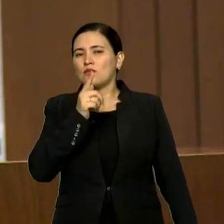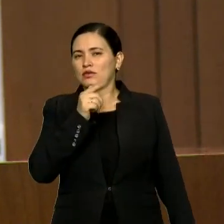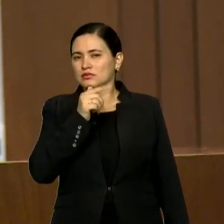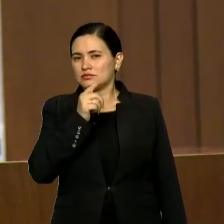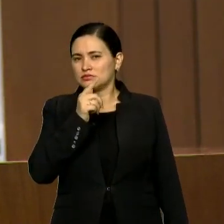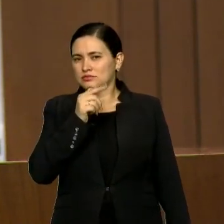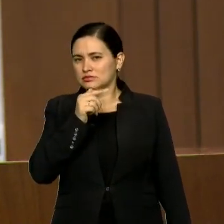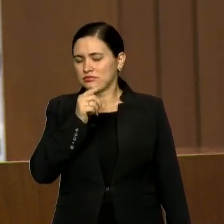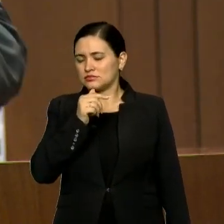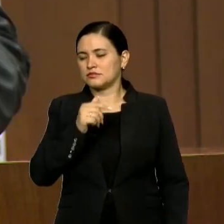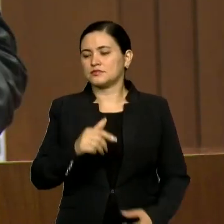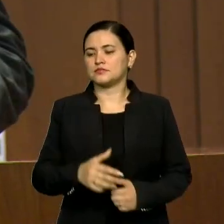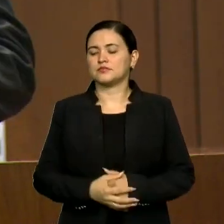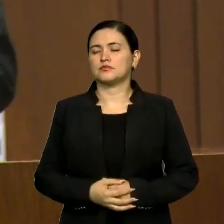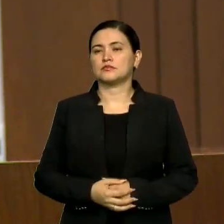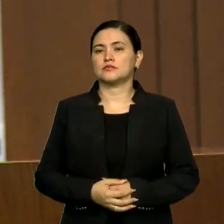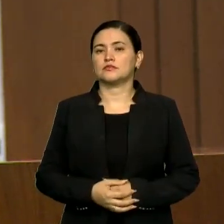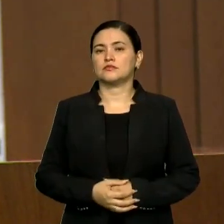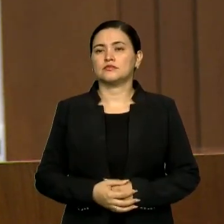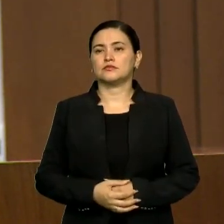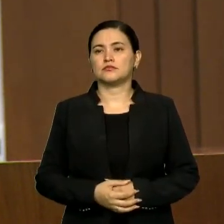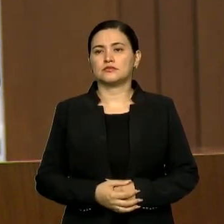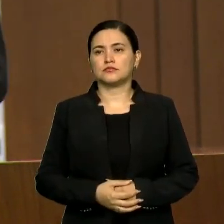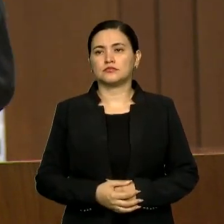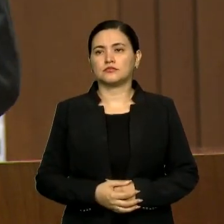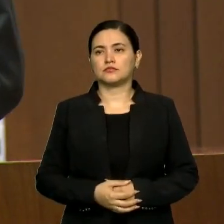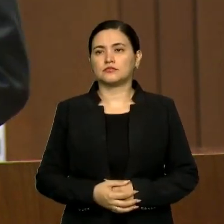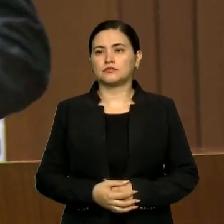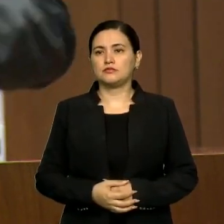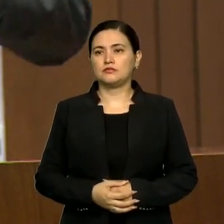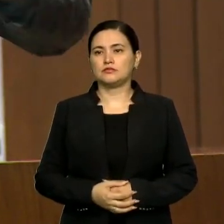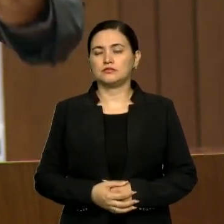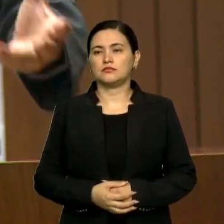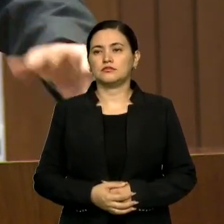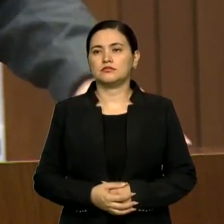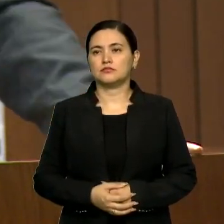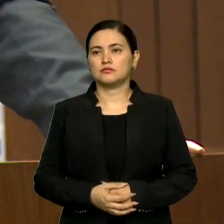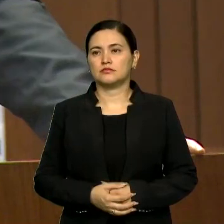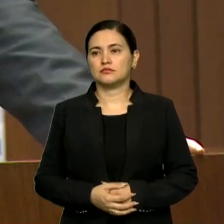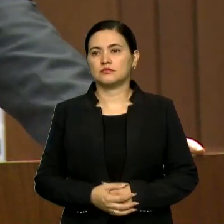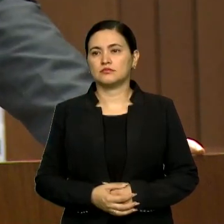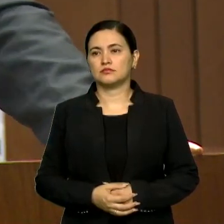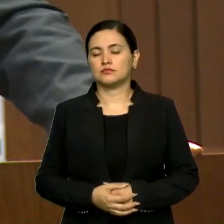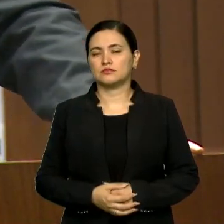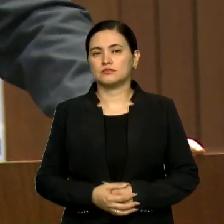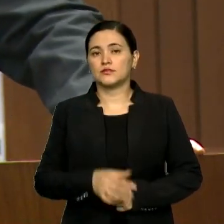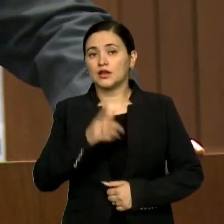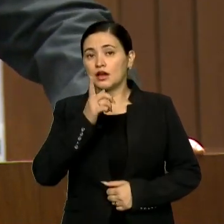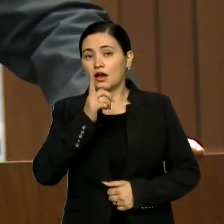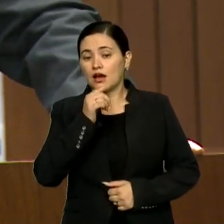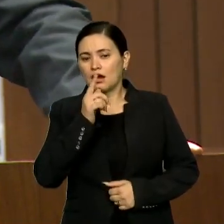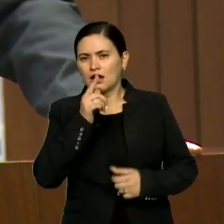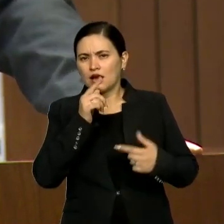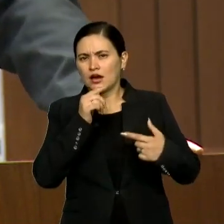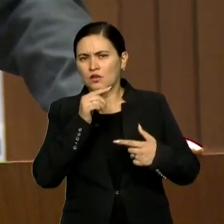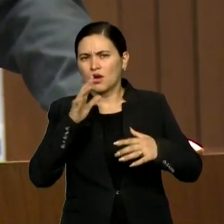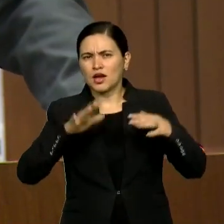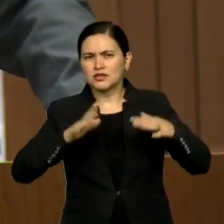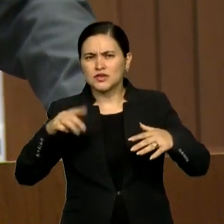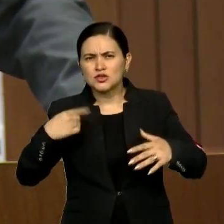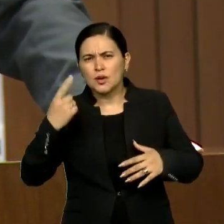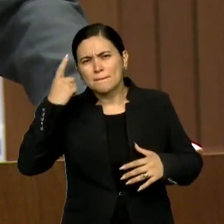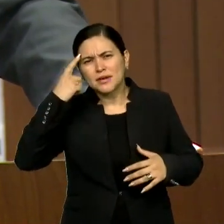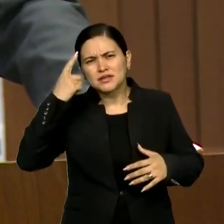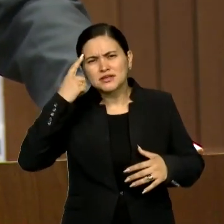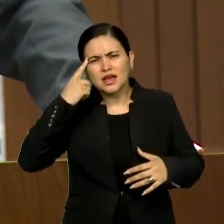líquido que, a princípio, temos, às vezes, a percepção que é infindável,